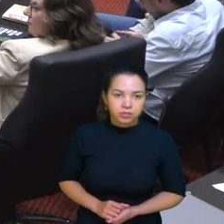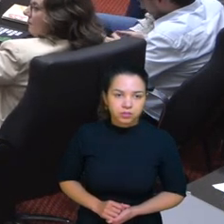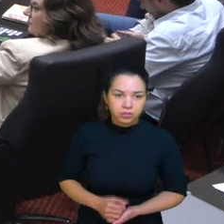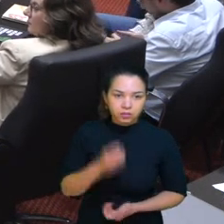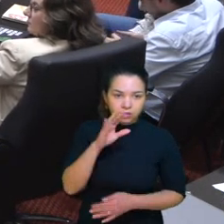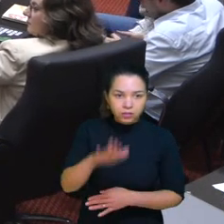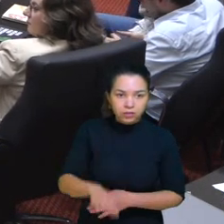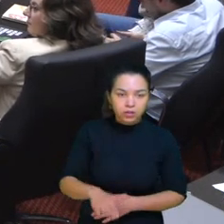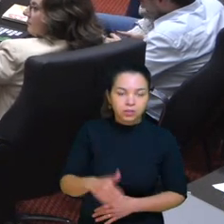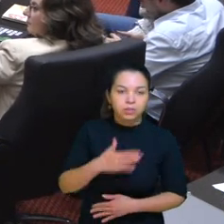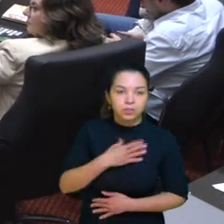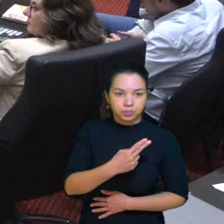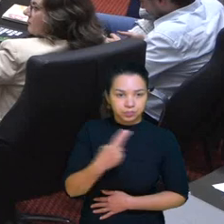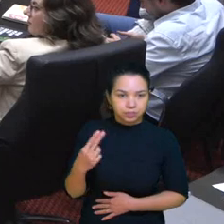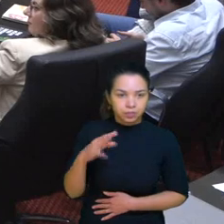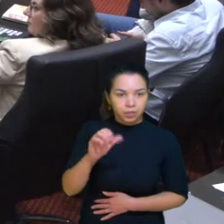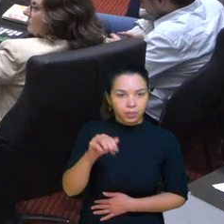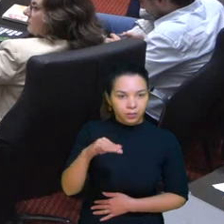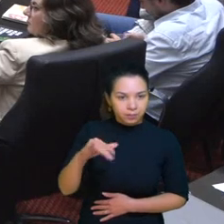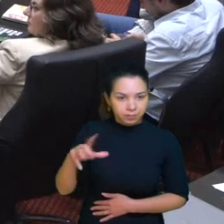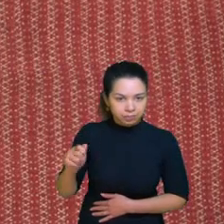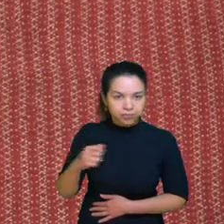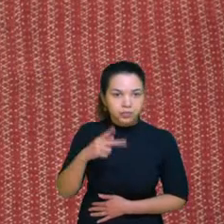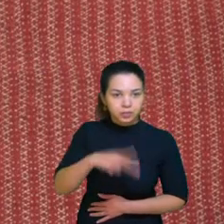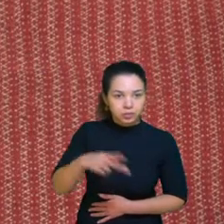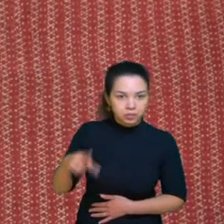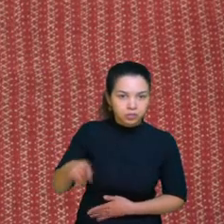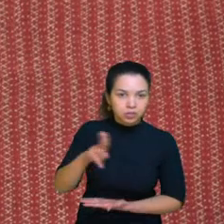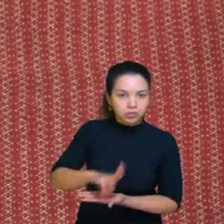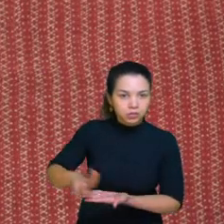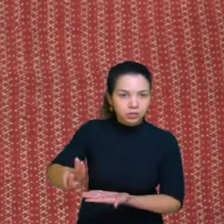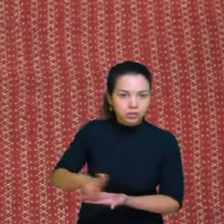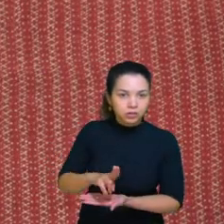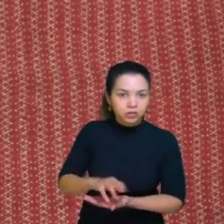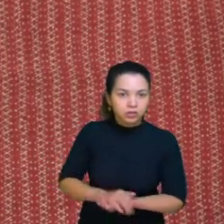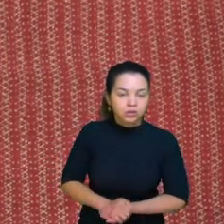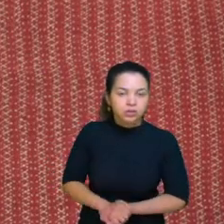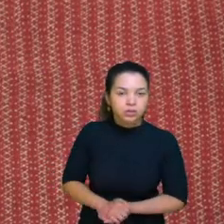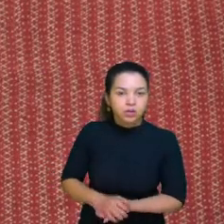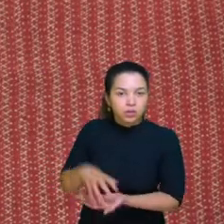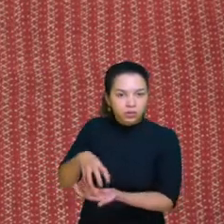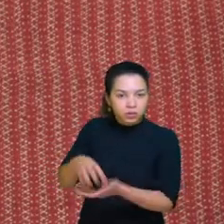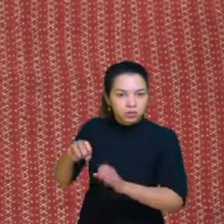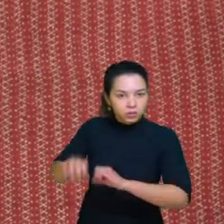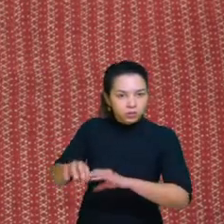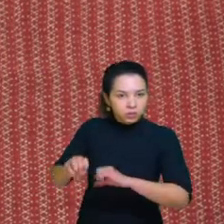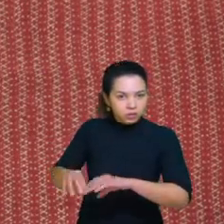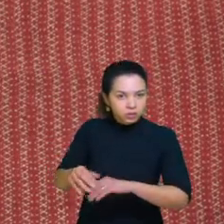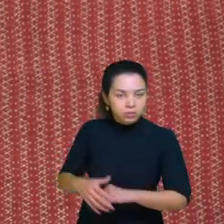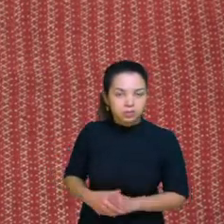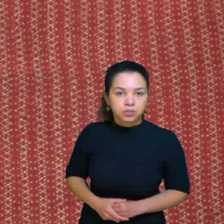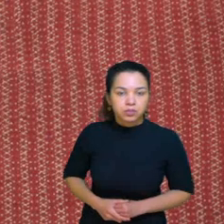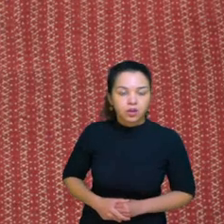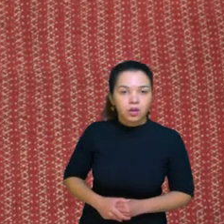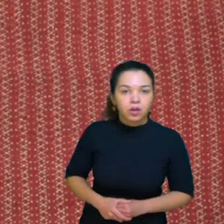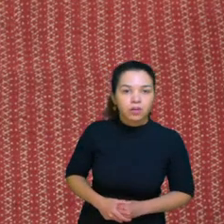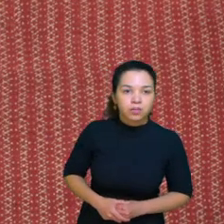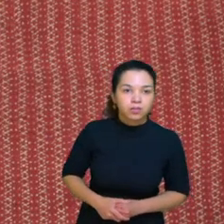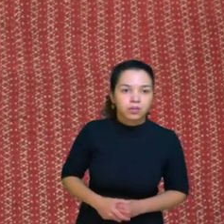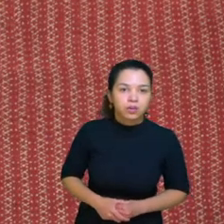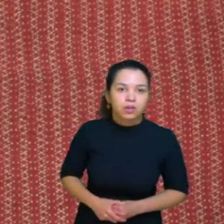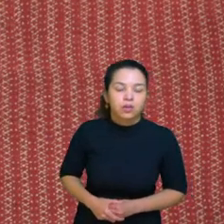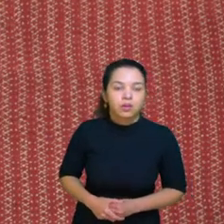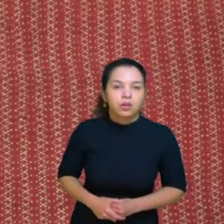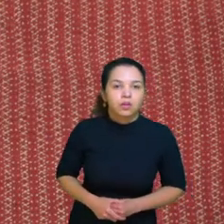Boa tarde meu nome é cina Sou professora da ufsk ali no centro de educação e eu gostaria só